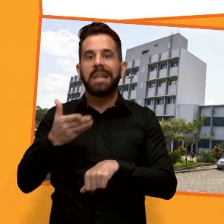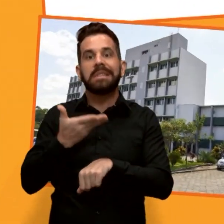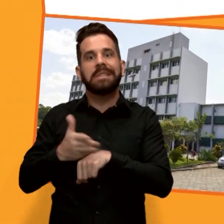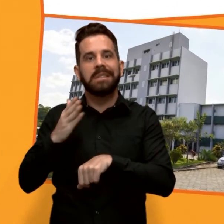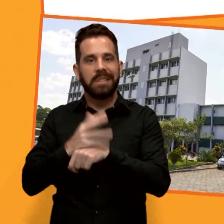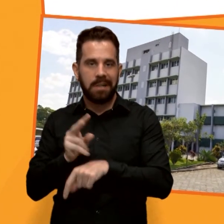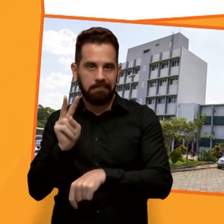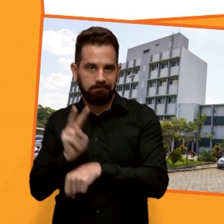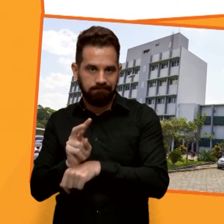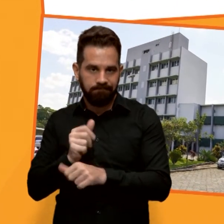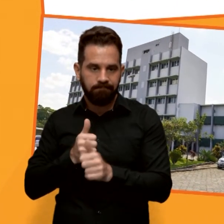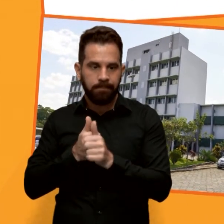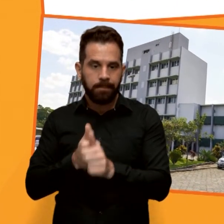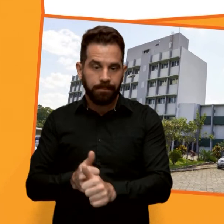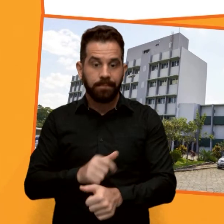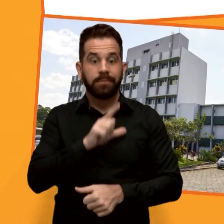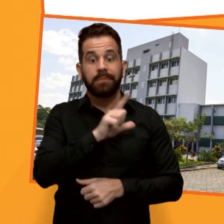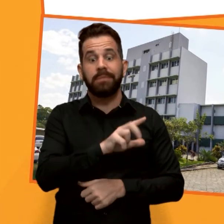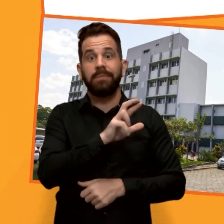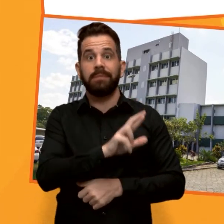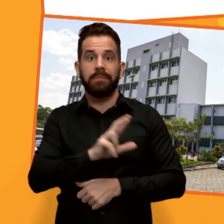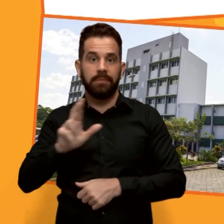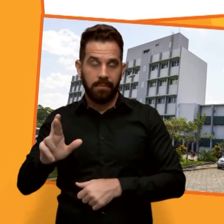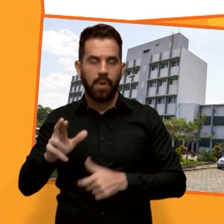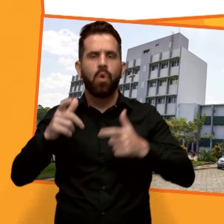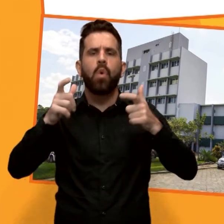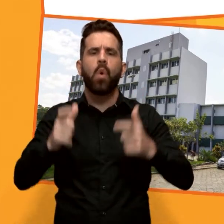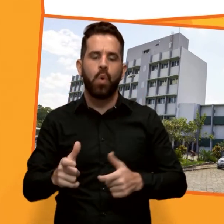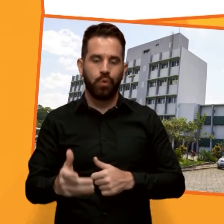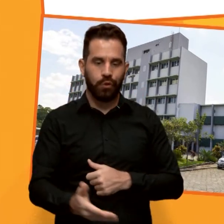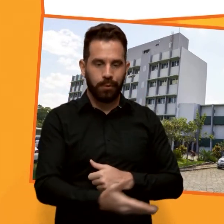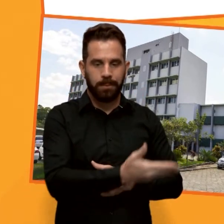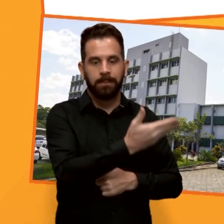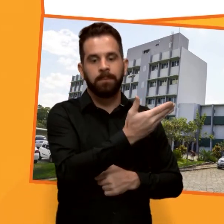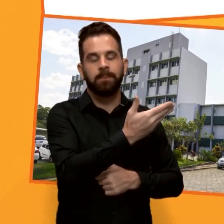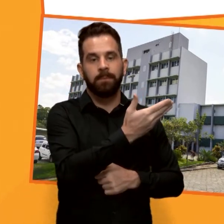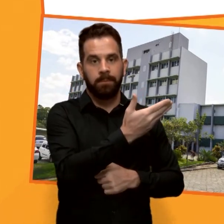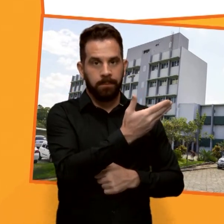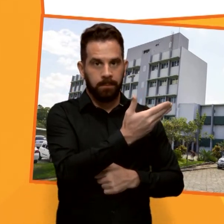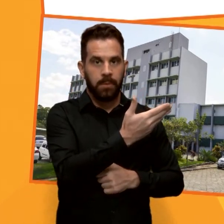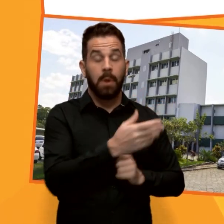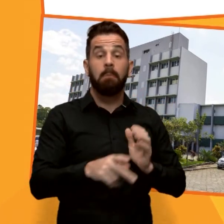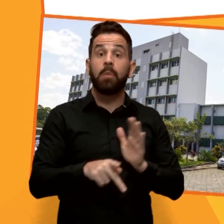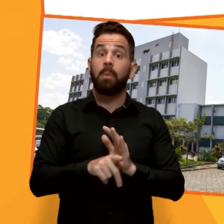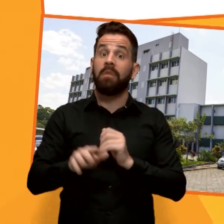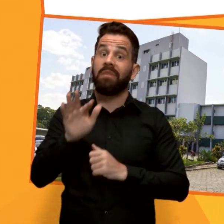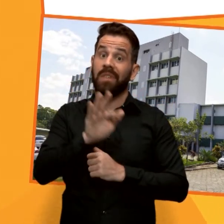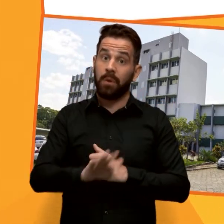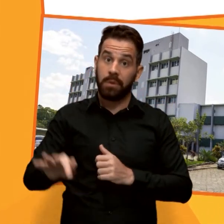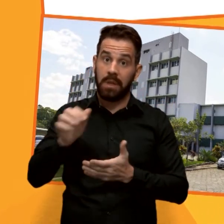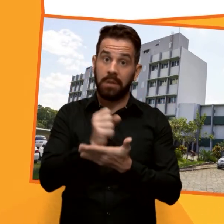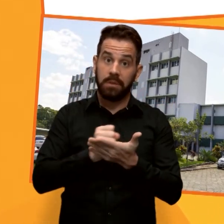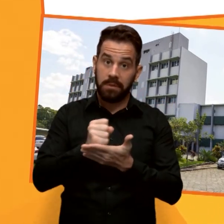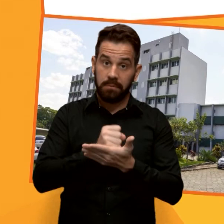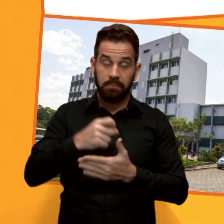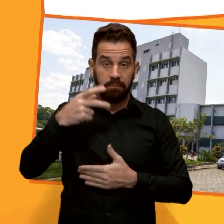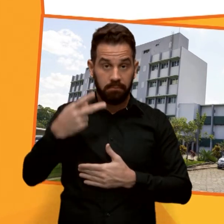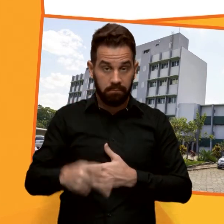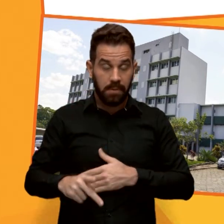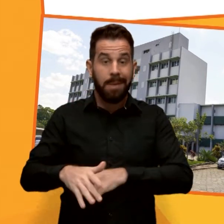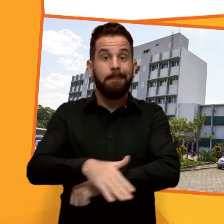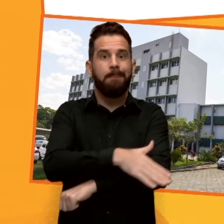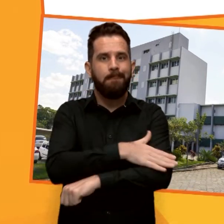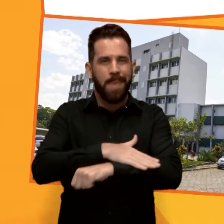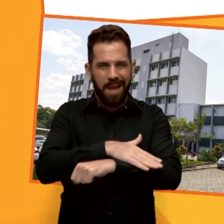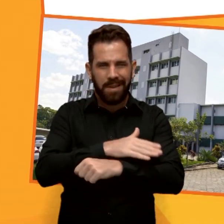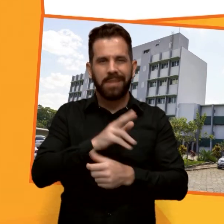O laboratório Rômulo Rocha fica localizado na Faculdade de Farmácia da UFG, na Praça Universitária, e o seu horário